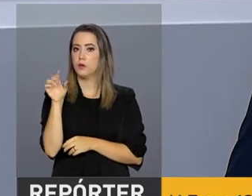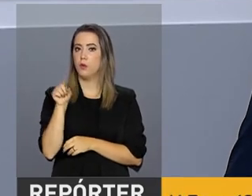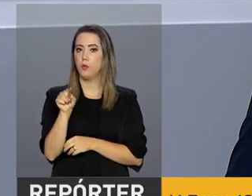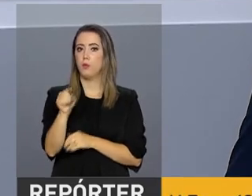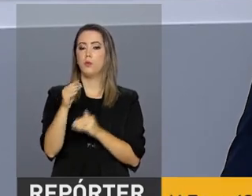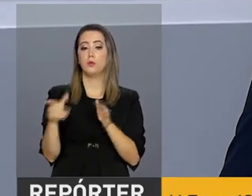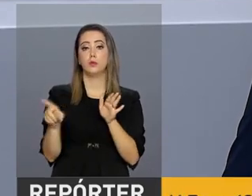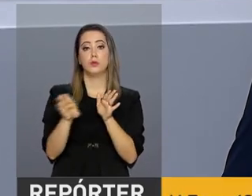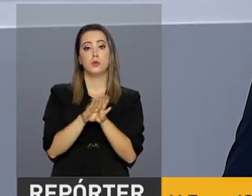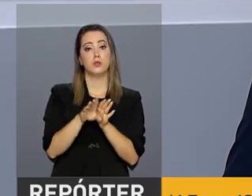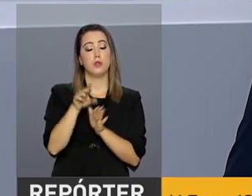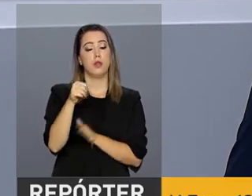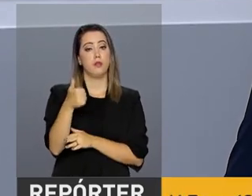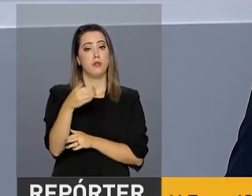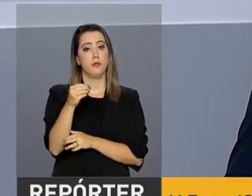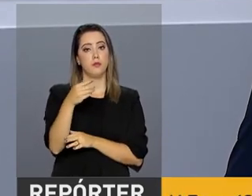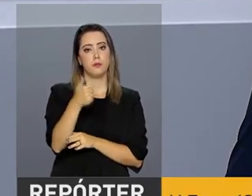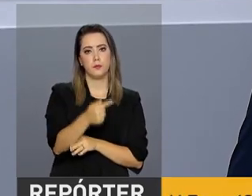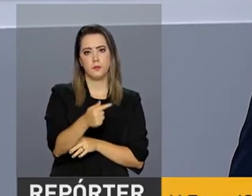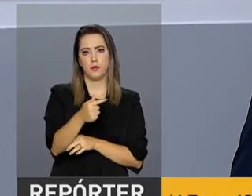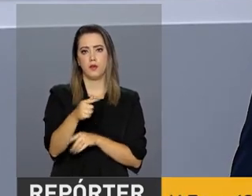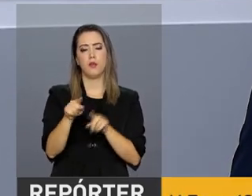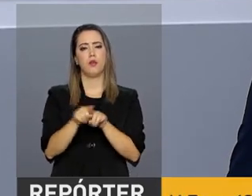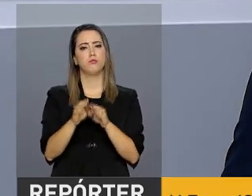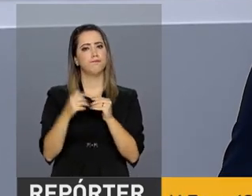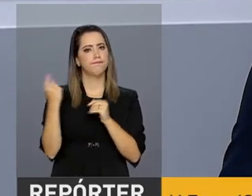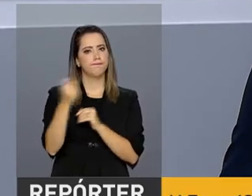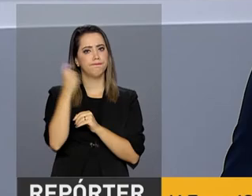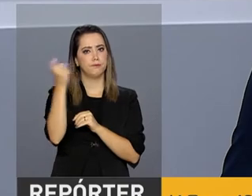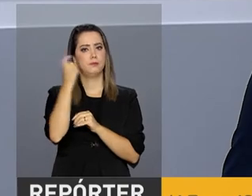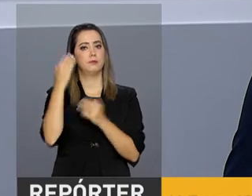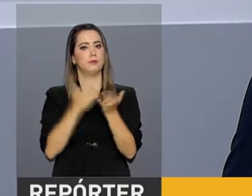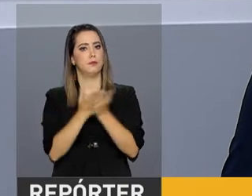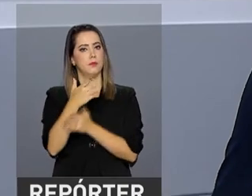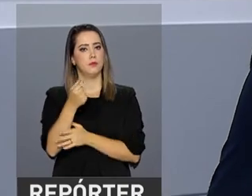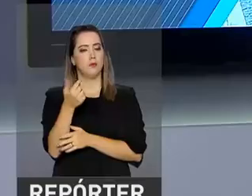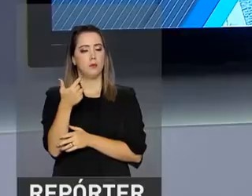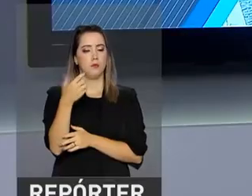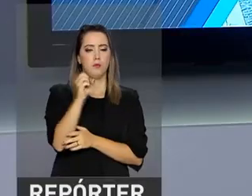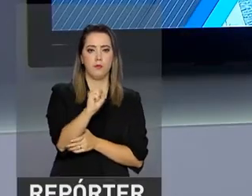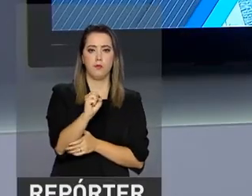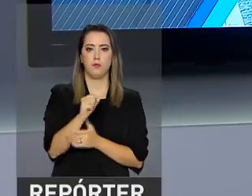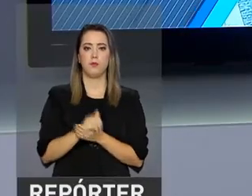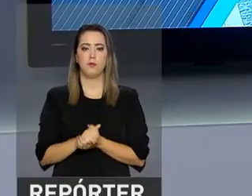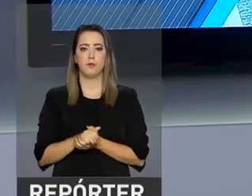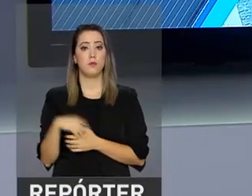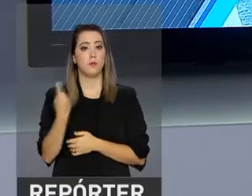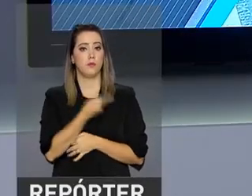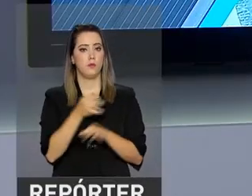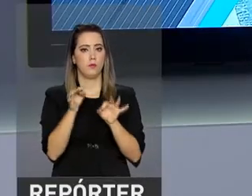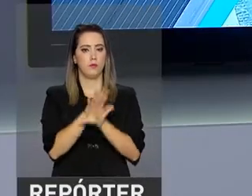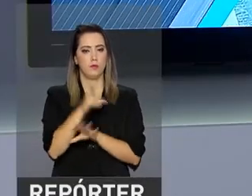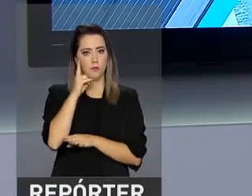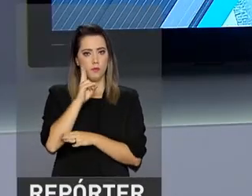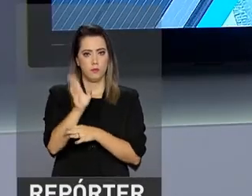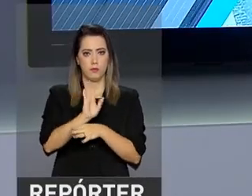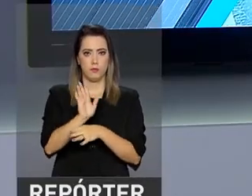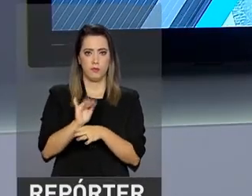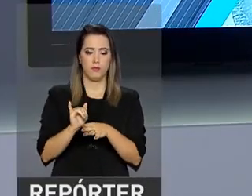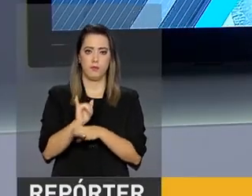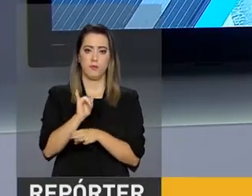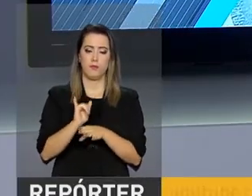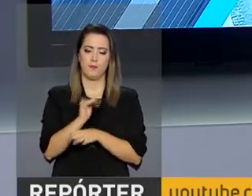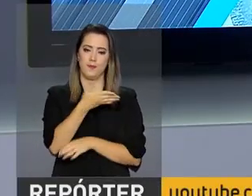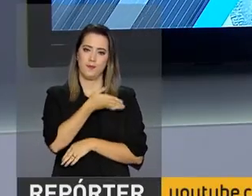107 é o maior nível da série iniciada em junho de 2008 nós ficamos por aqui você pode rever as